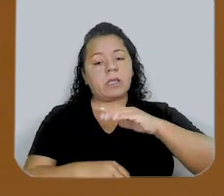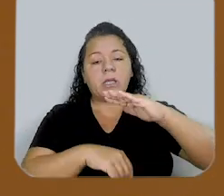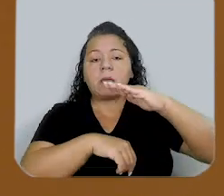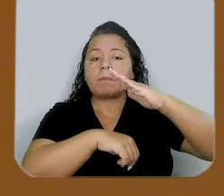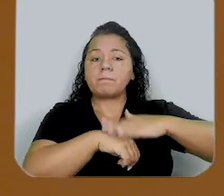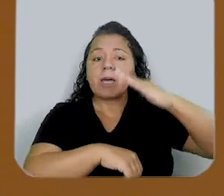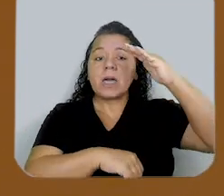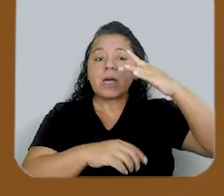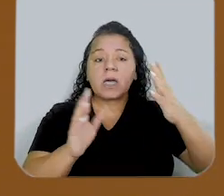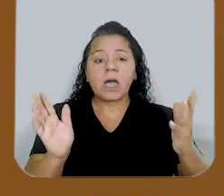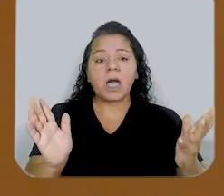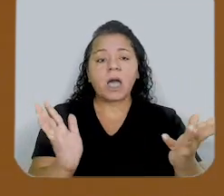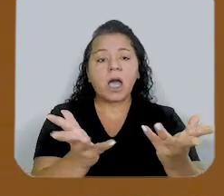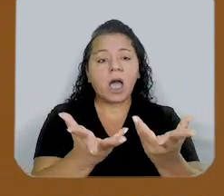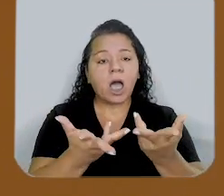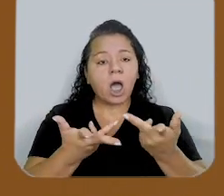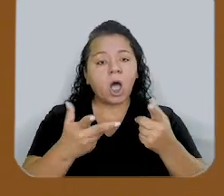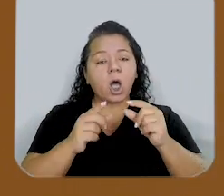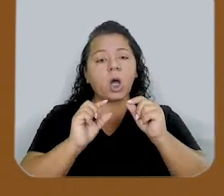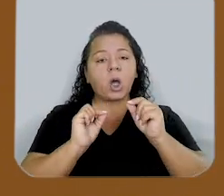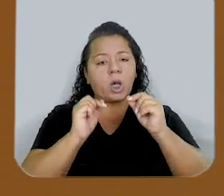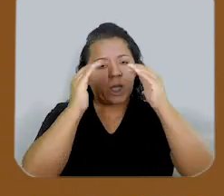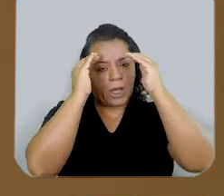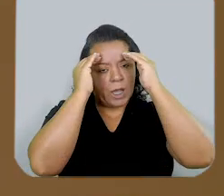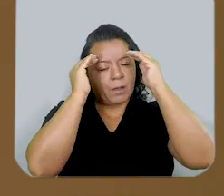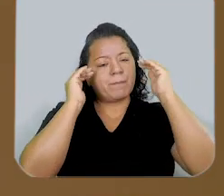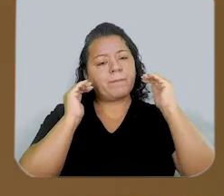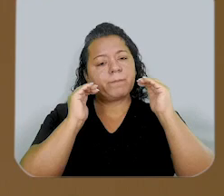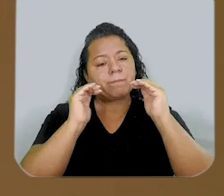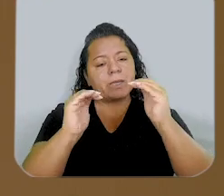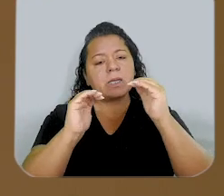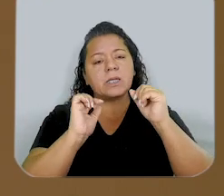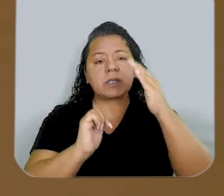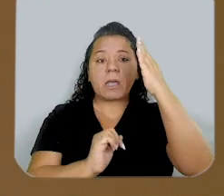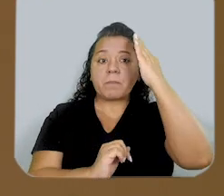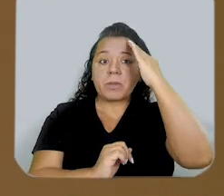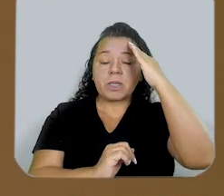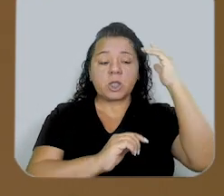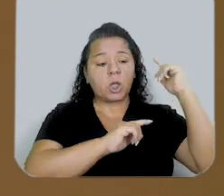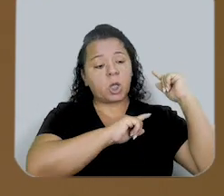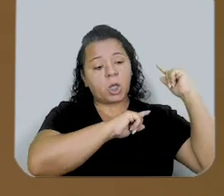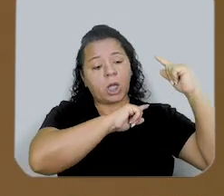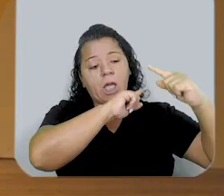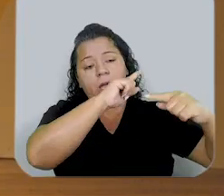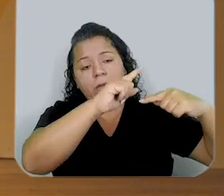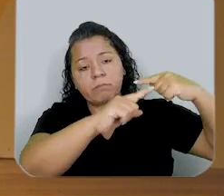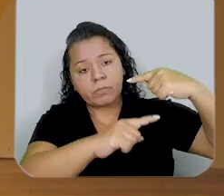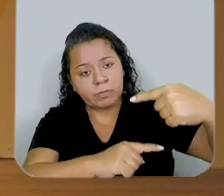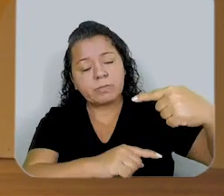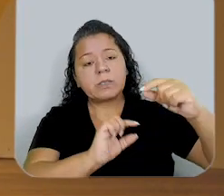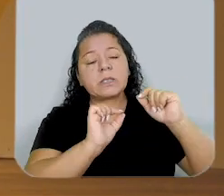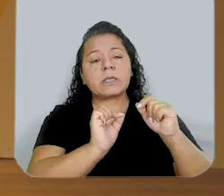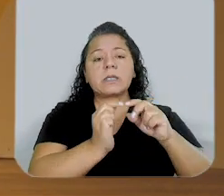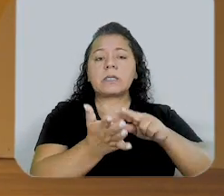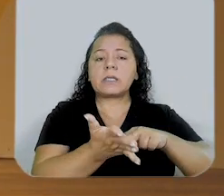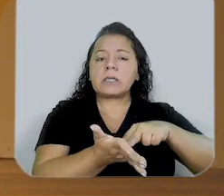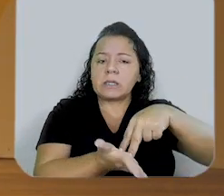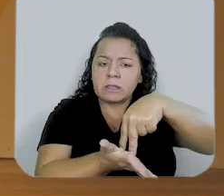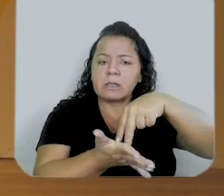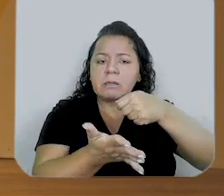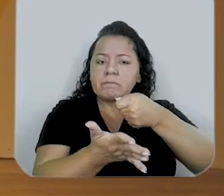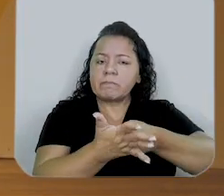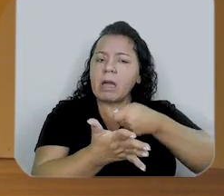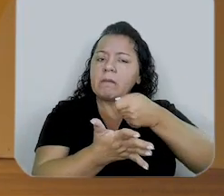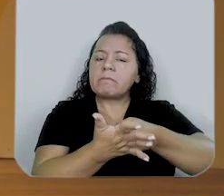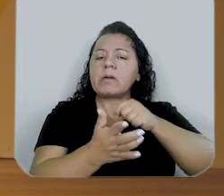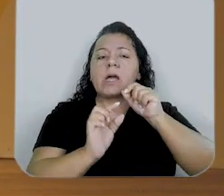mais acolhimento e respeito a essa sabedoria ancestral, até essa resistência desses lugares